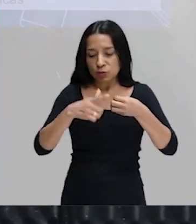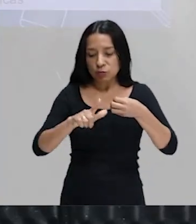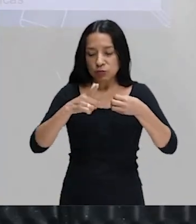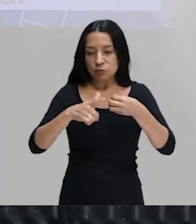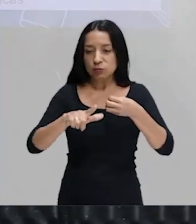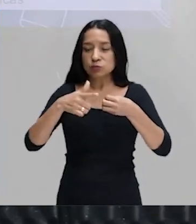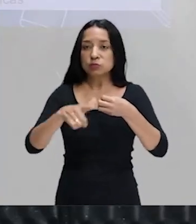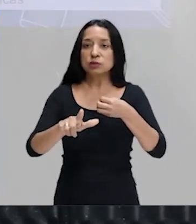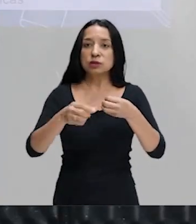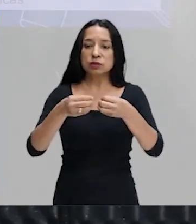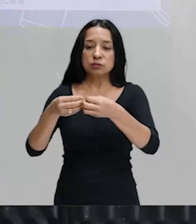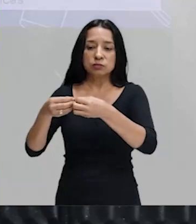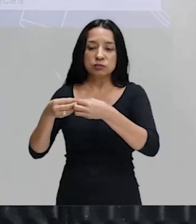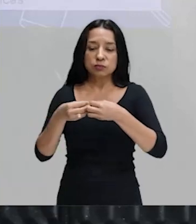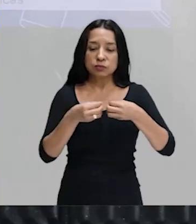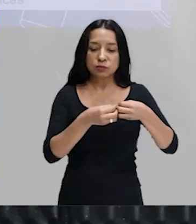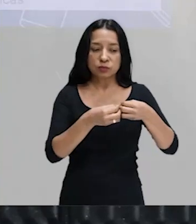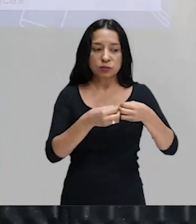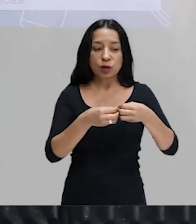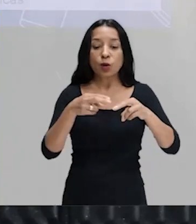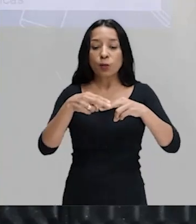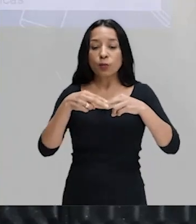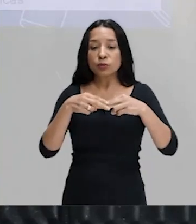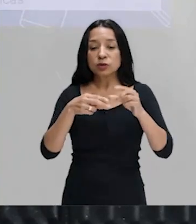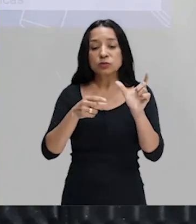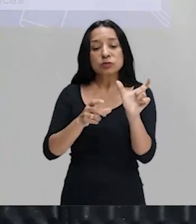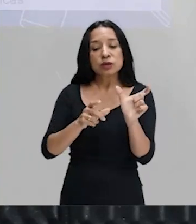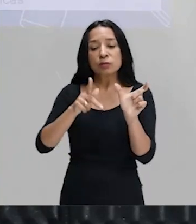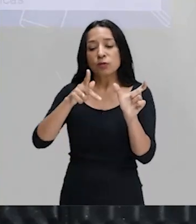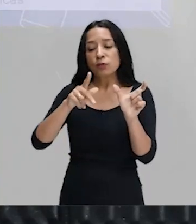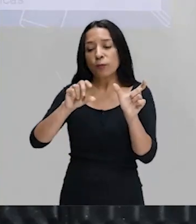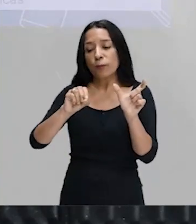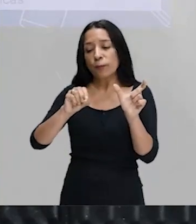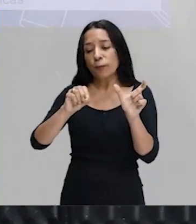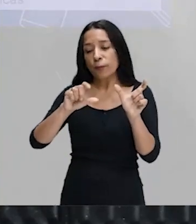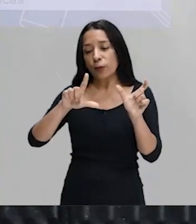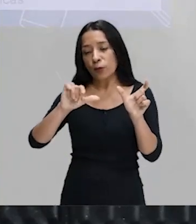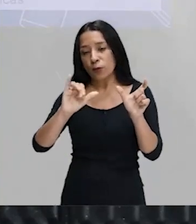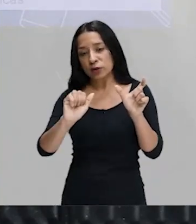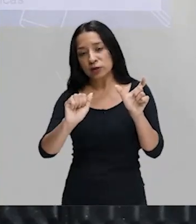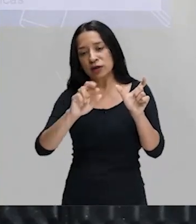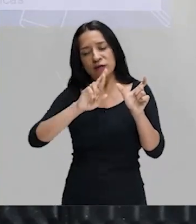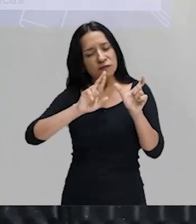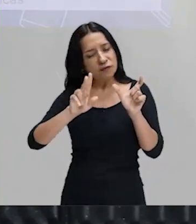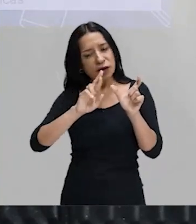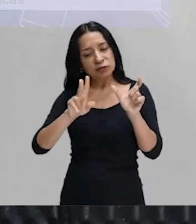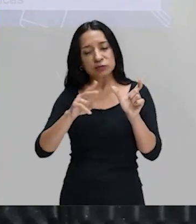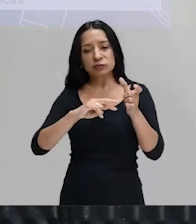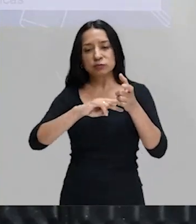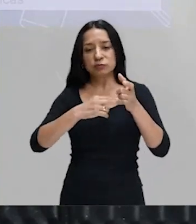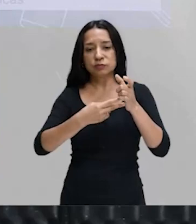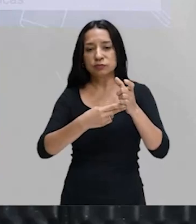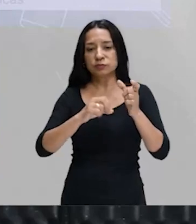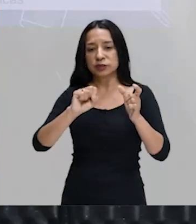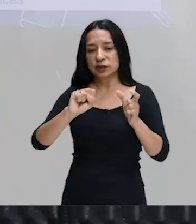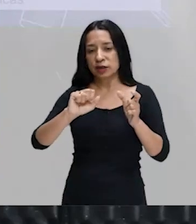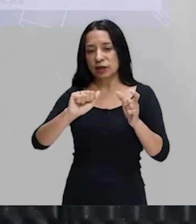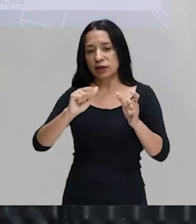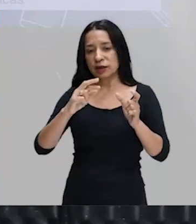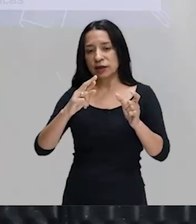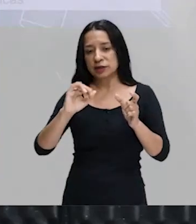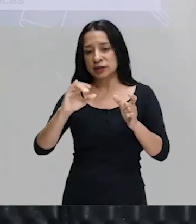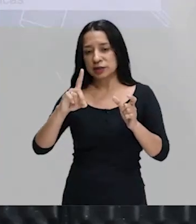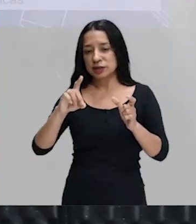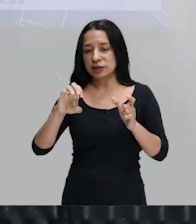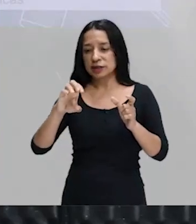repetem. Daí o termo poli. Poli quer dizer vários. E sacarídeo, vários